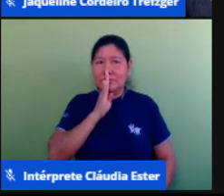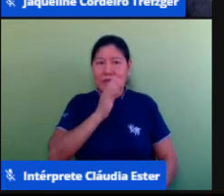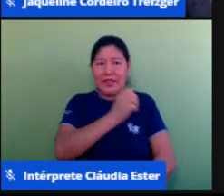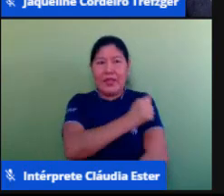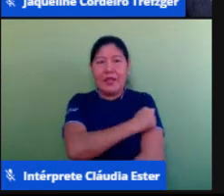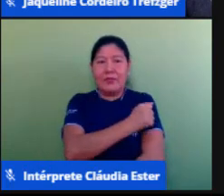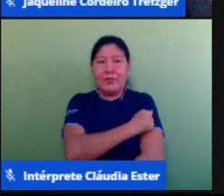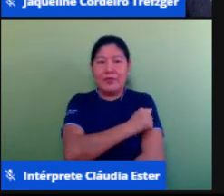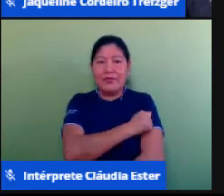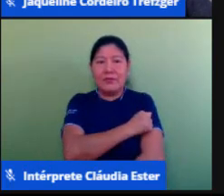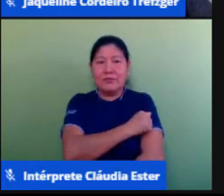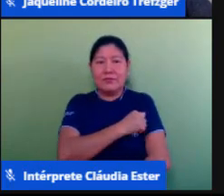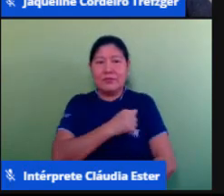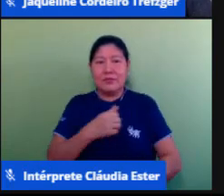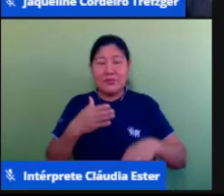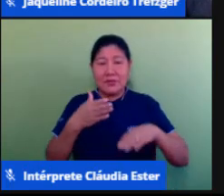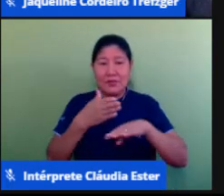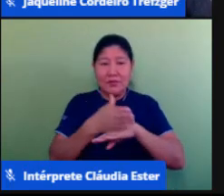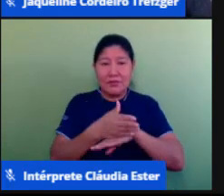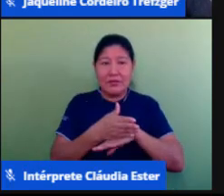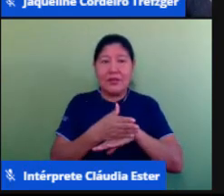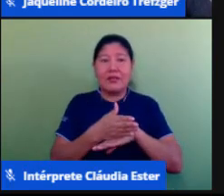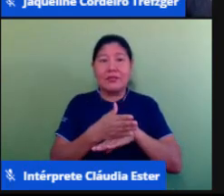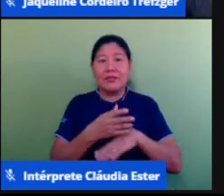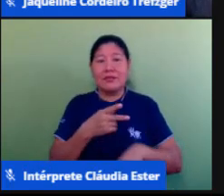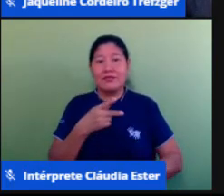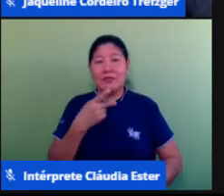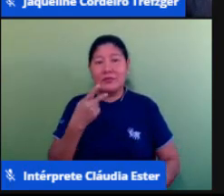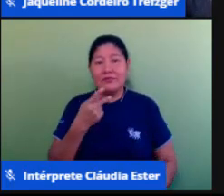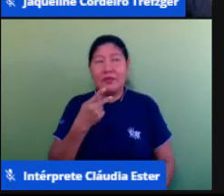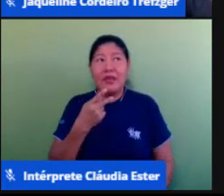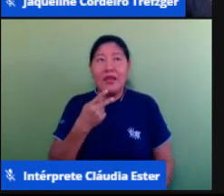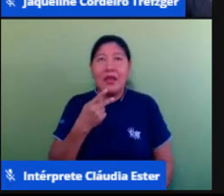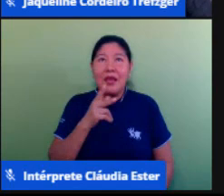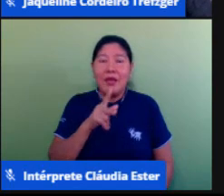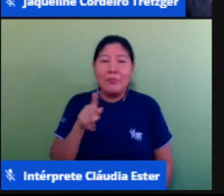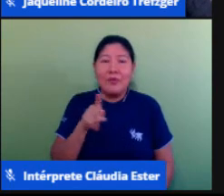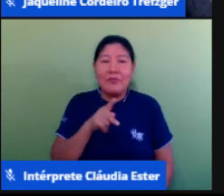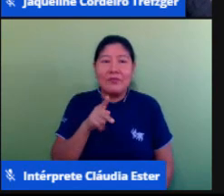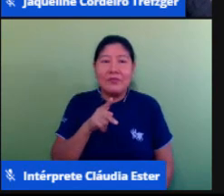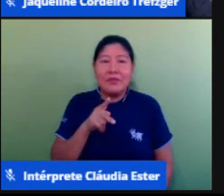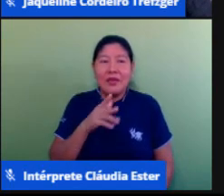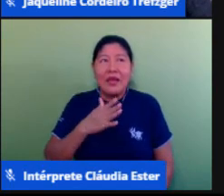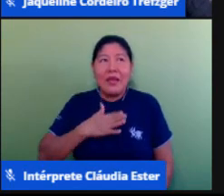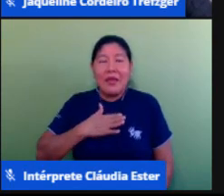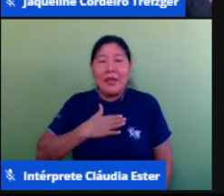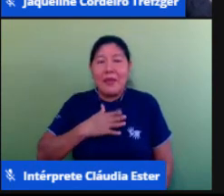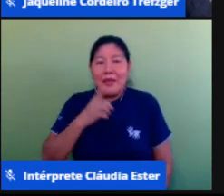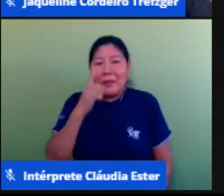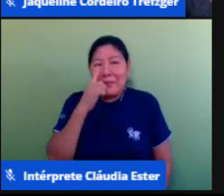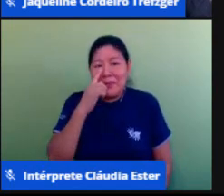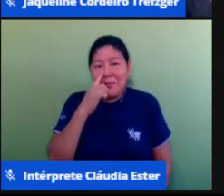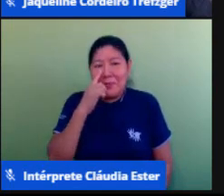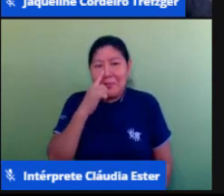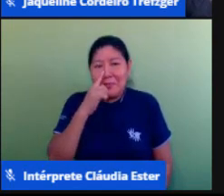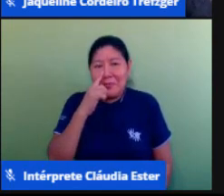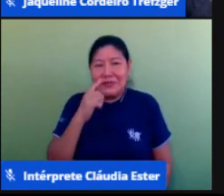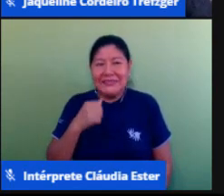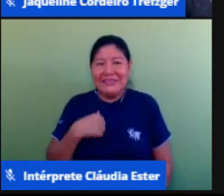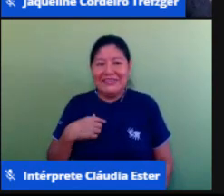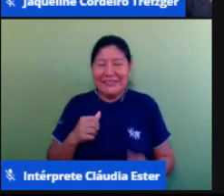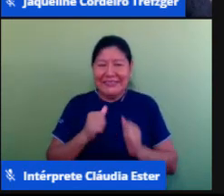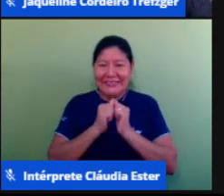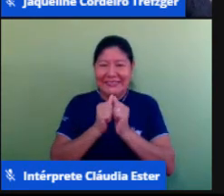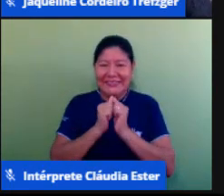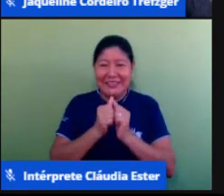que tinha entrado também antes, né? Falou assim, Pro, é minha mãe, Pro. Aí eu